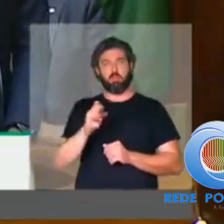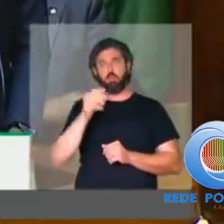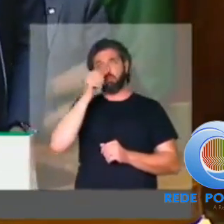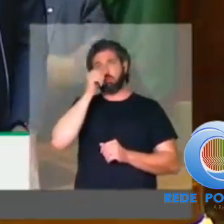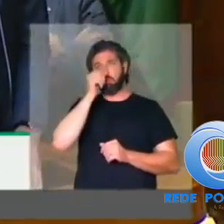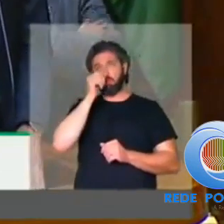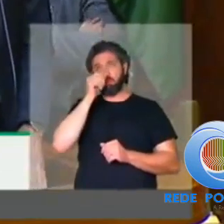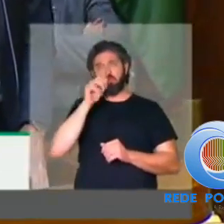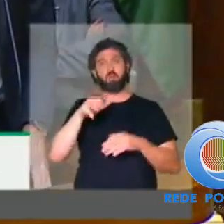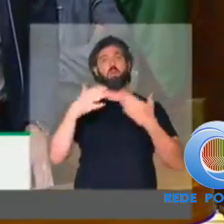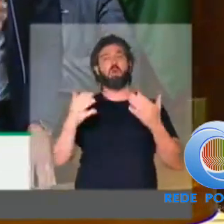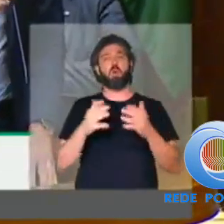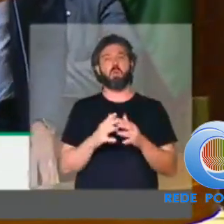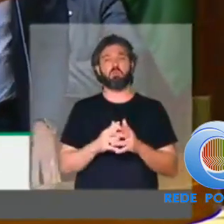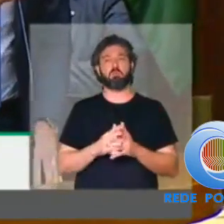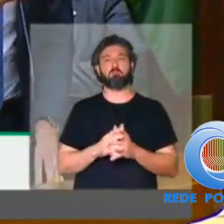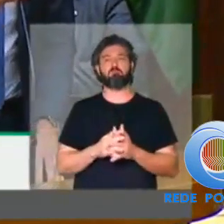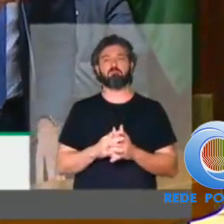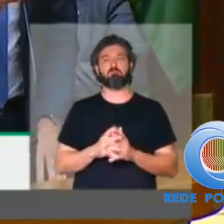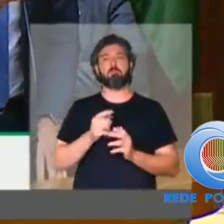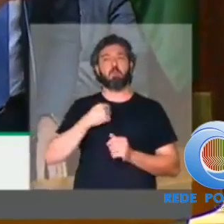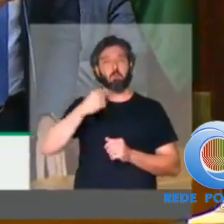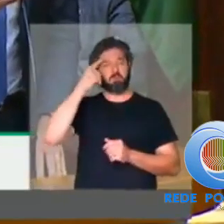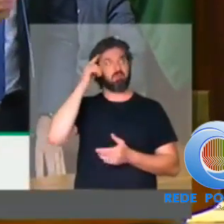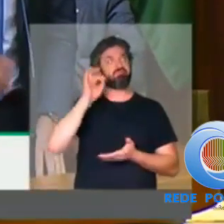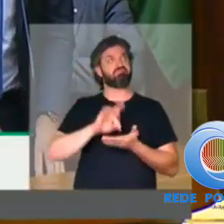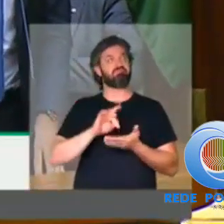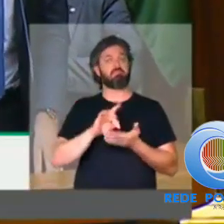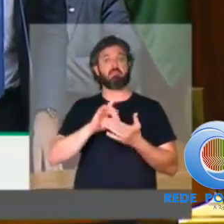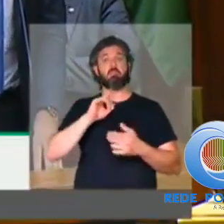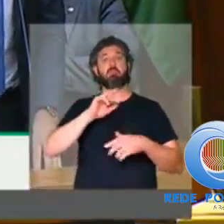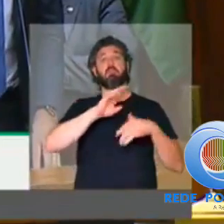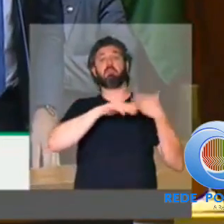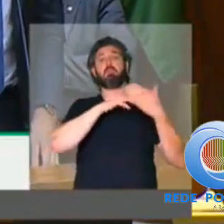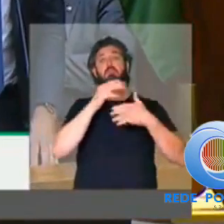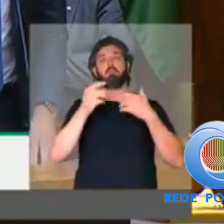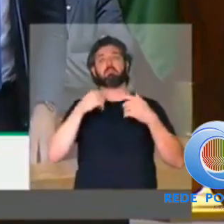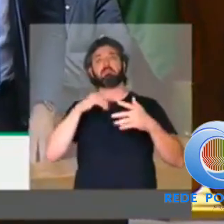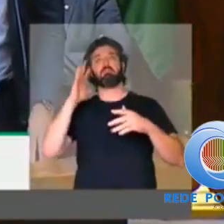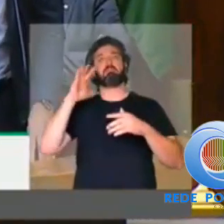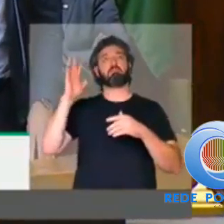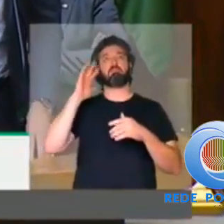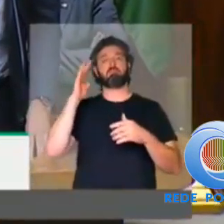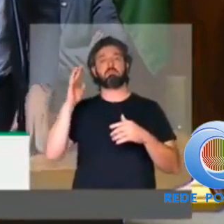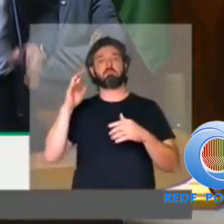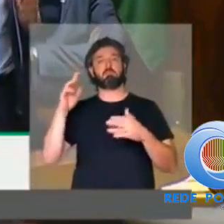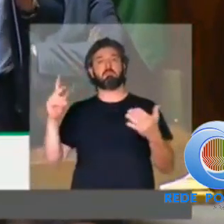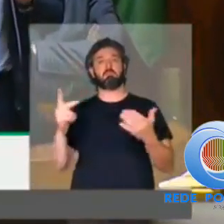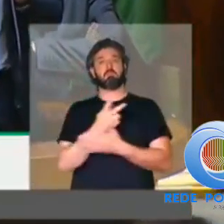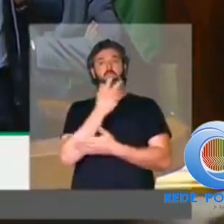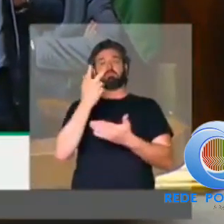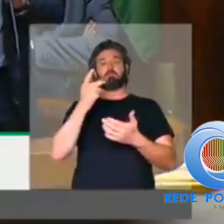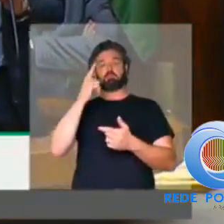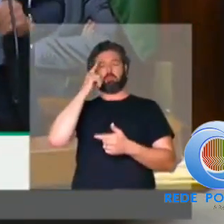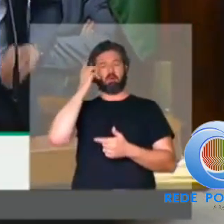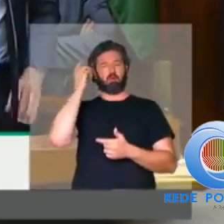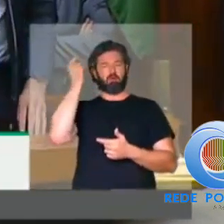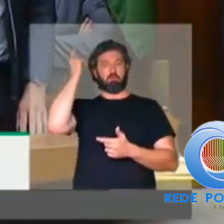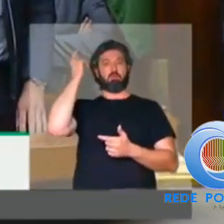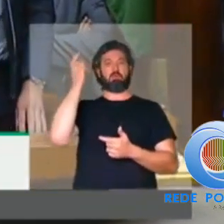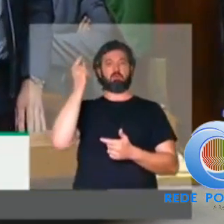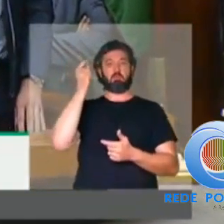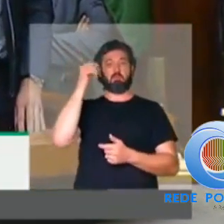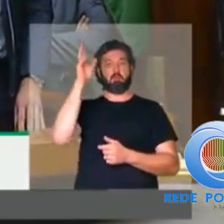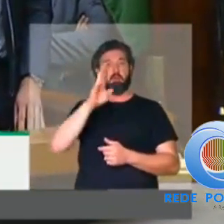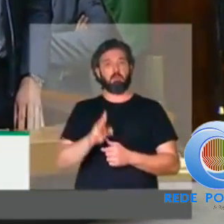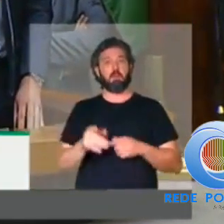país, qual eu escolheria? Pensei muito. Depois de muito ir e vir, veio aquele estalo na memória.